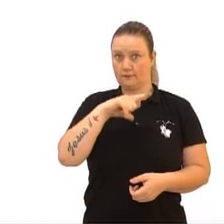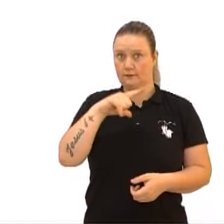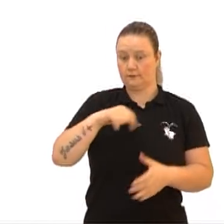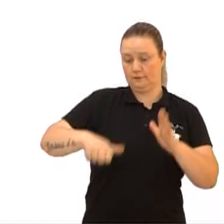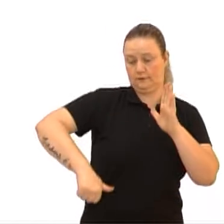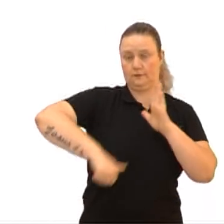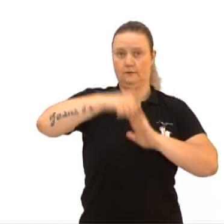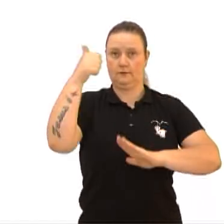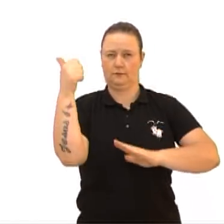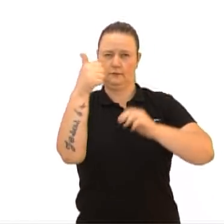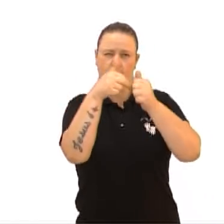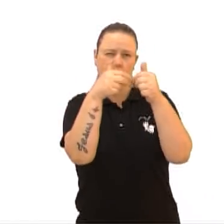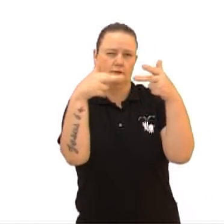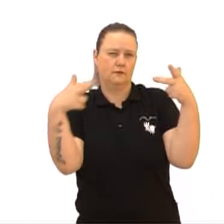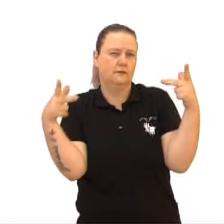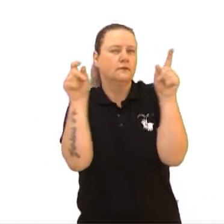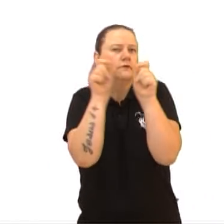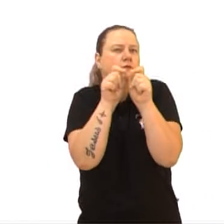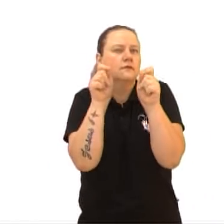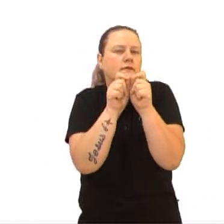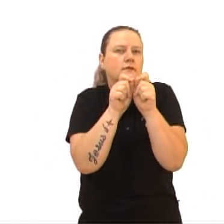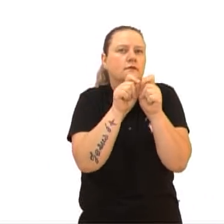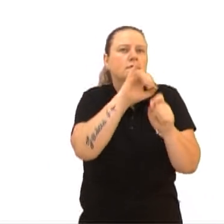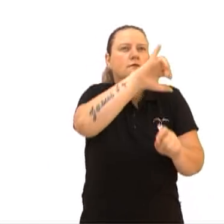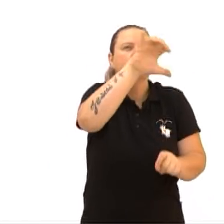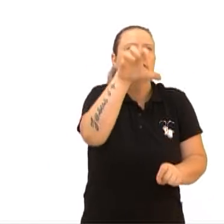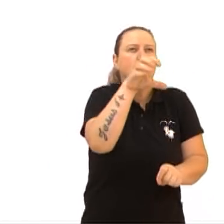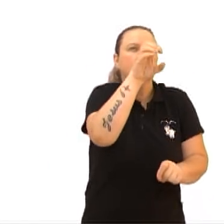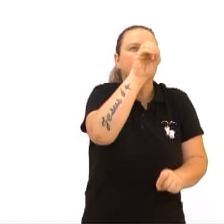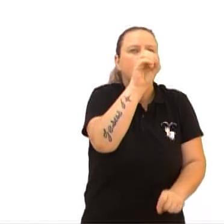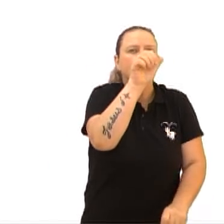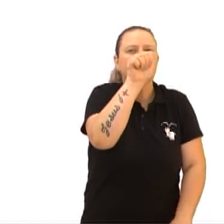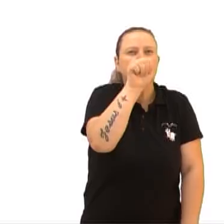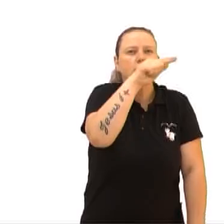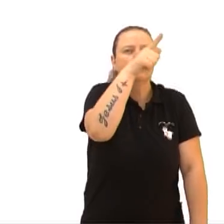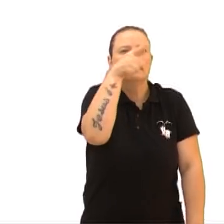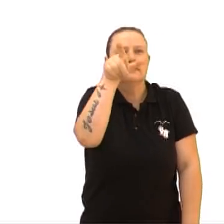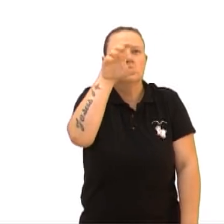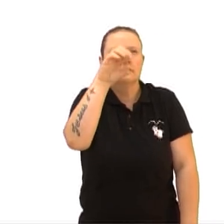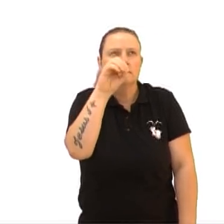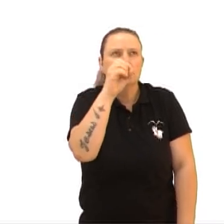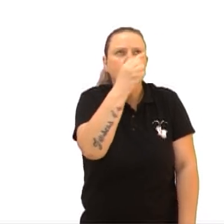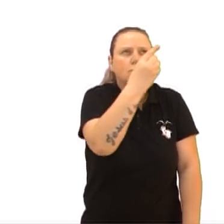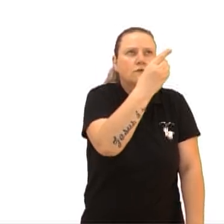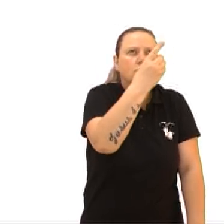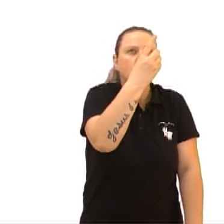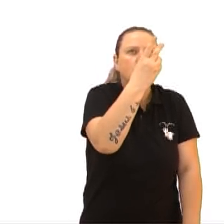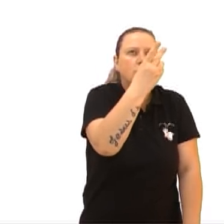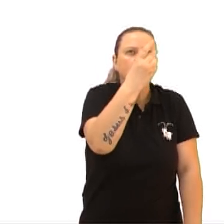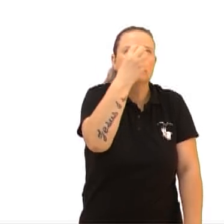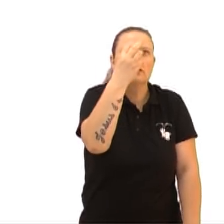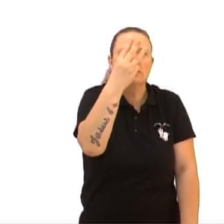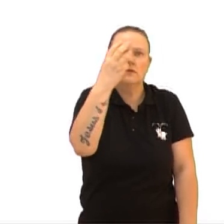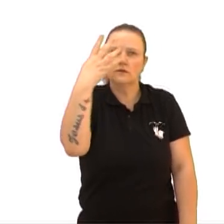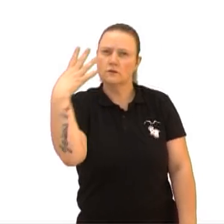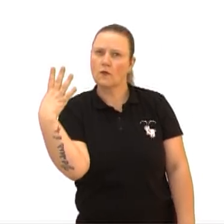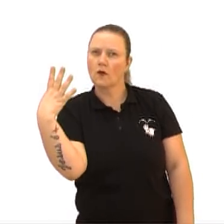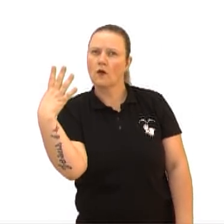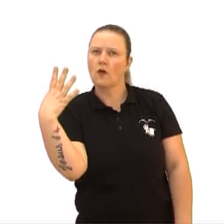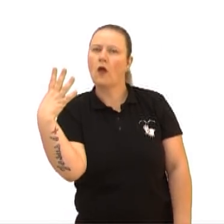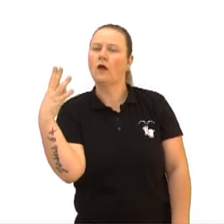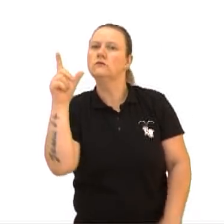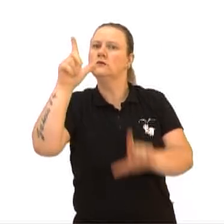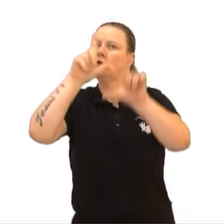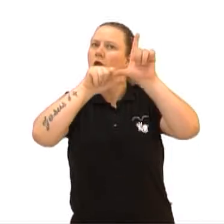primeira coisa que eu tenho que fazer é contar, não é? Quantas letras que tem cada nome. Então, o João tem lá, né? 1, 2,